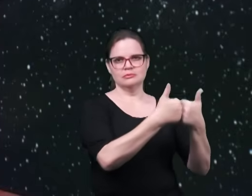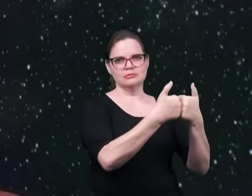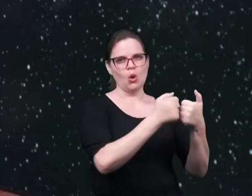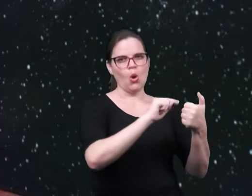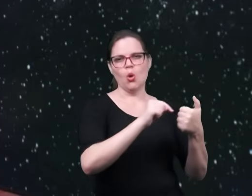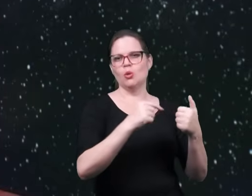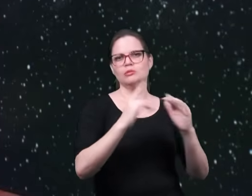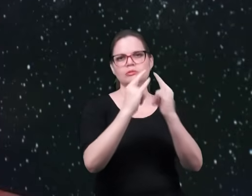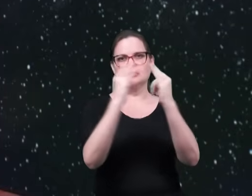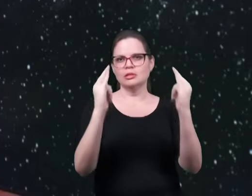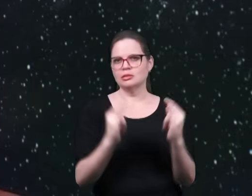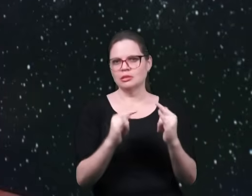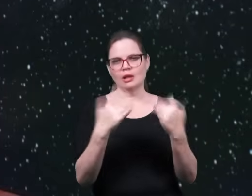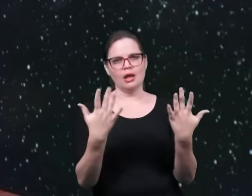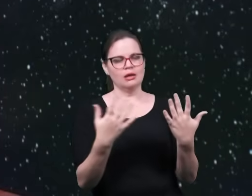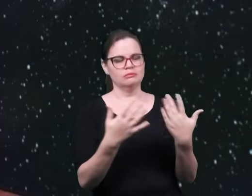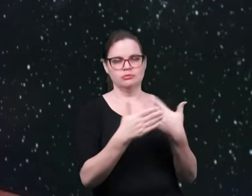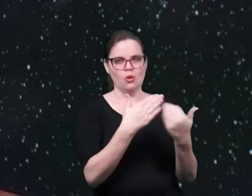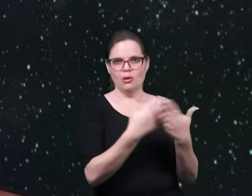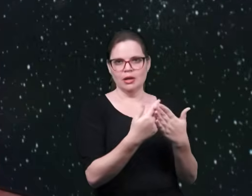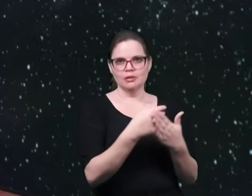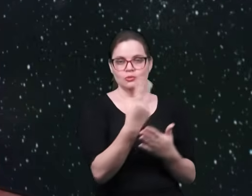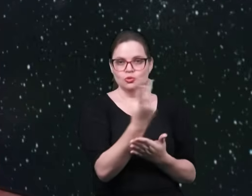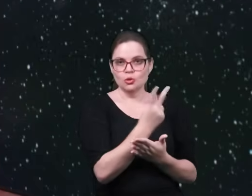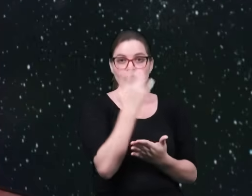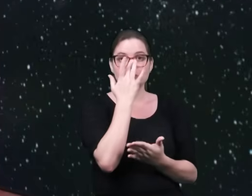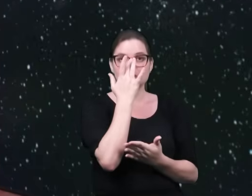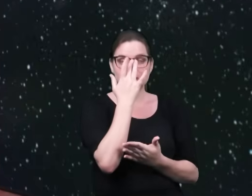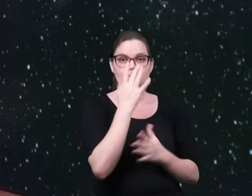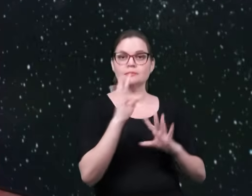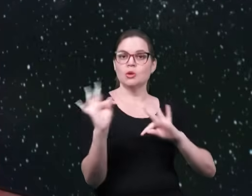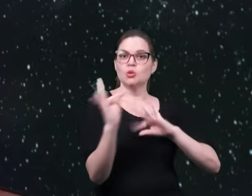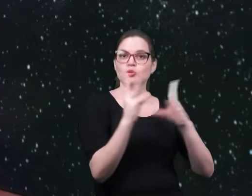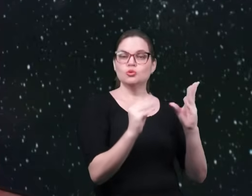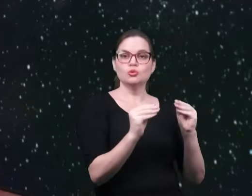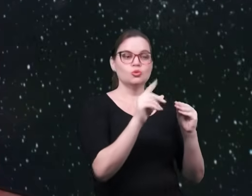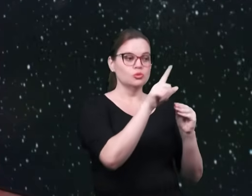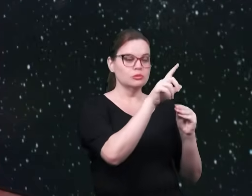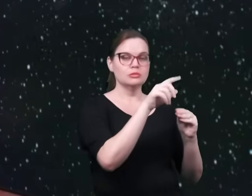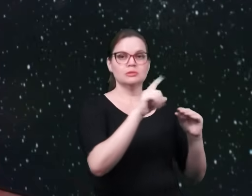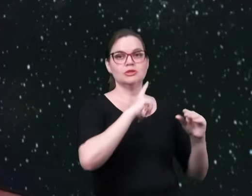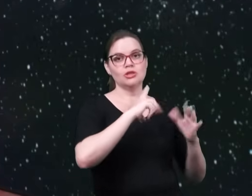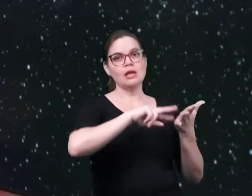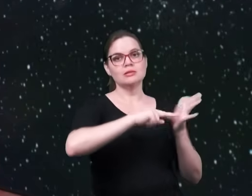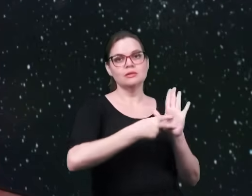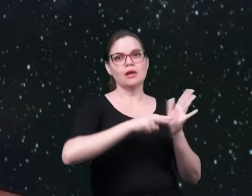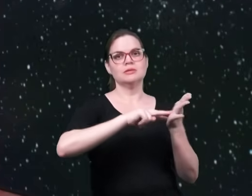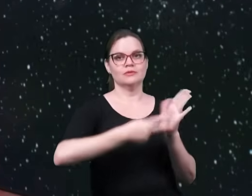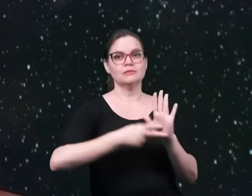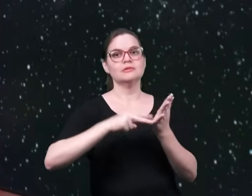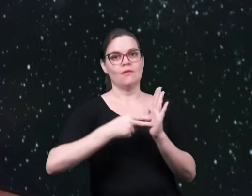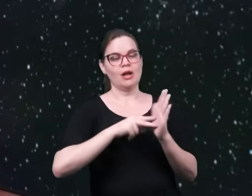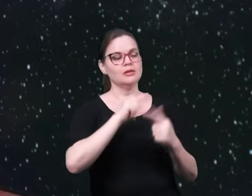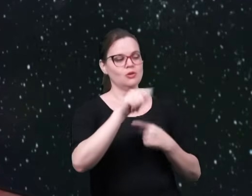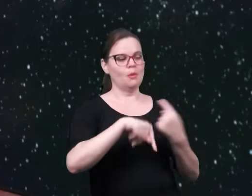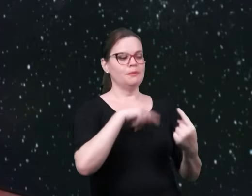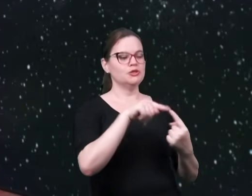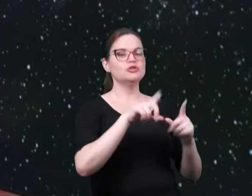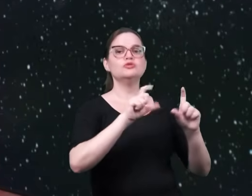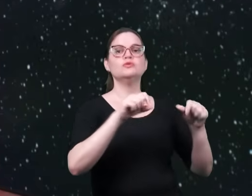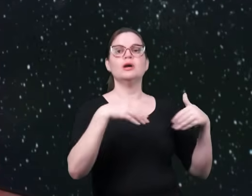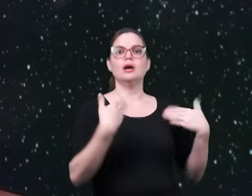tabernáculo, na época do deserto, aquilo tudo tinha um significado e uma finalização, que era